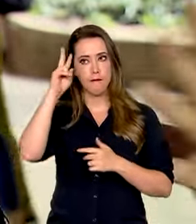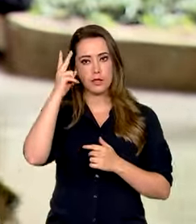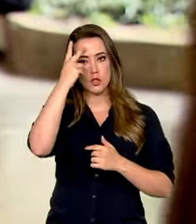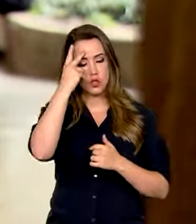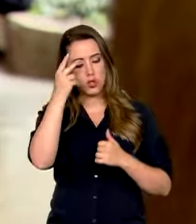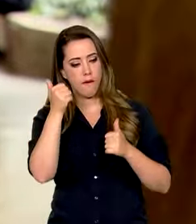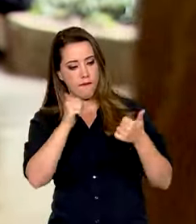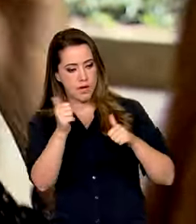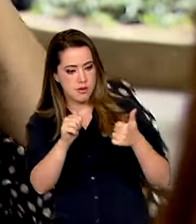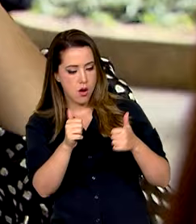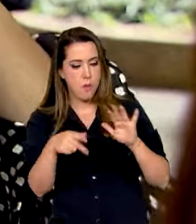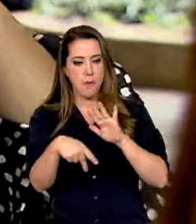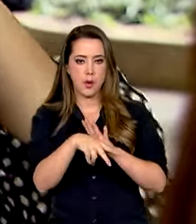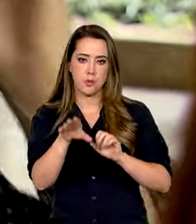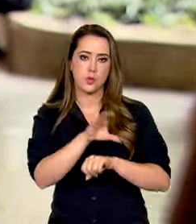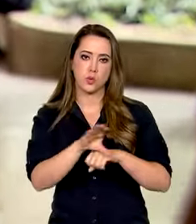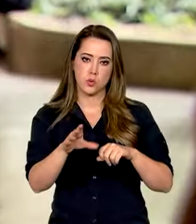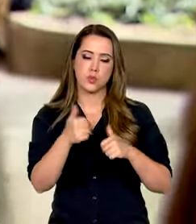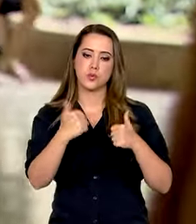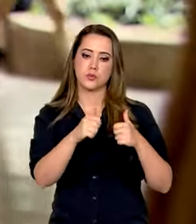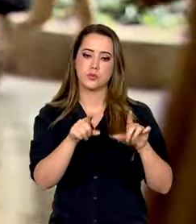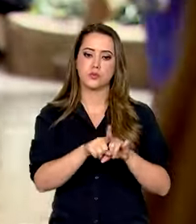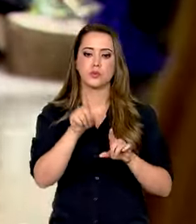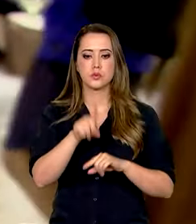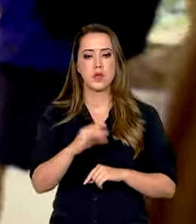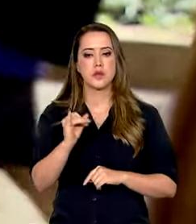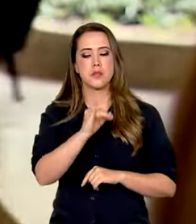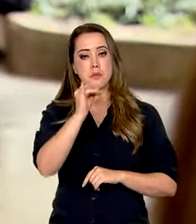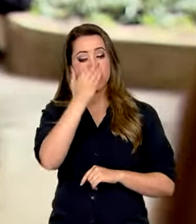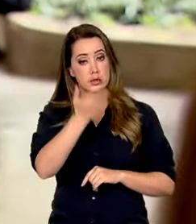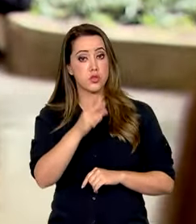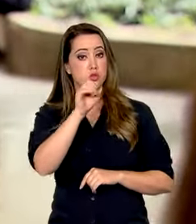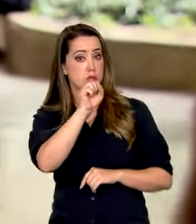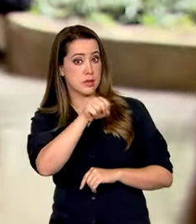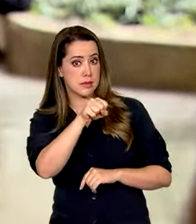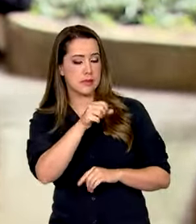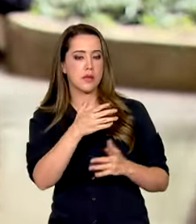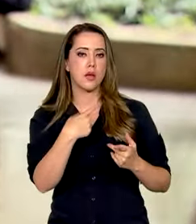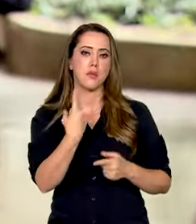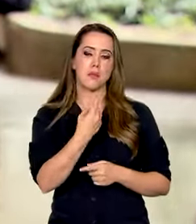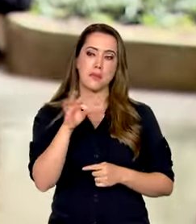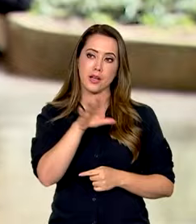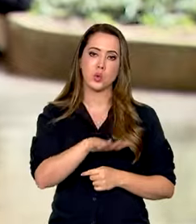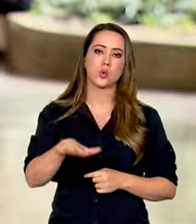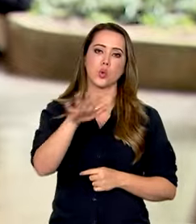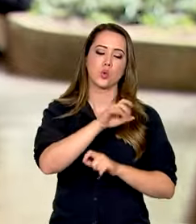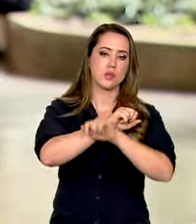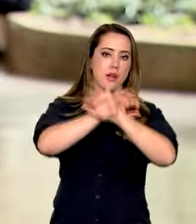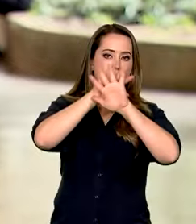ver como é que estão os índices de qualidade né então é sempre uma avaliação muito importante para que todos tenham